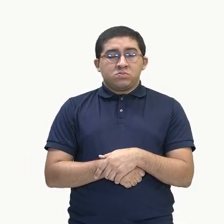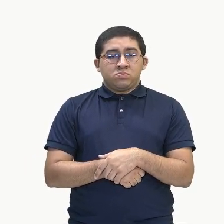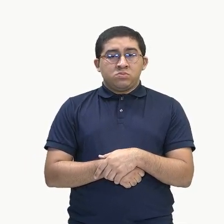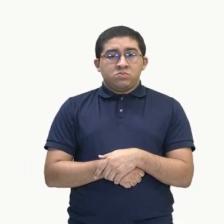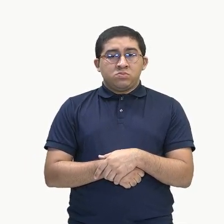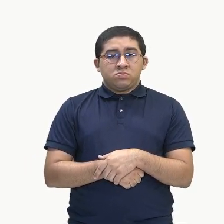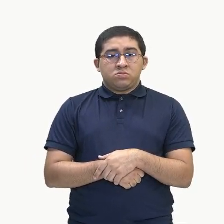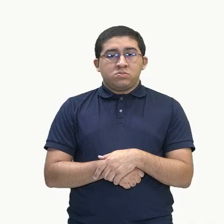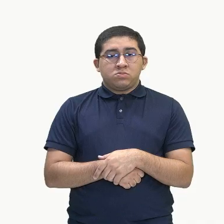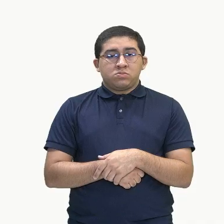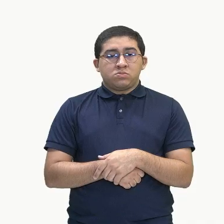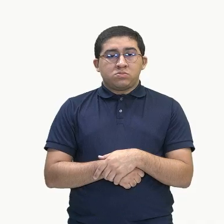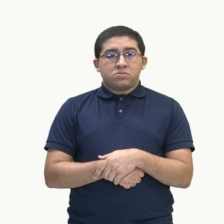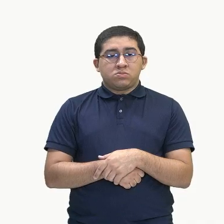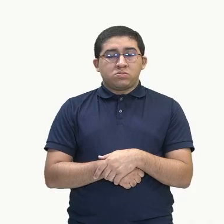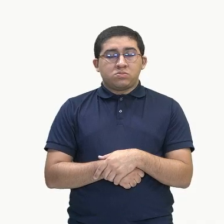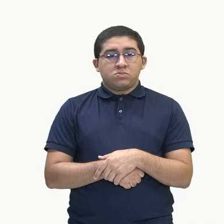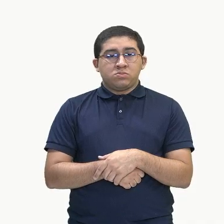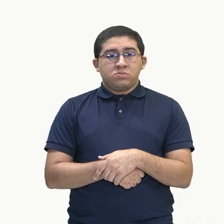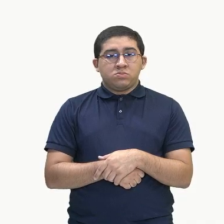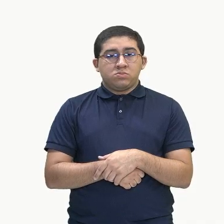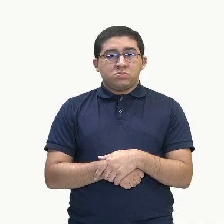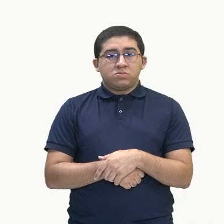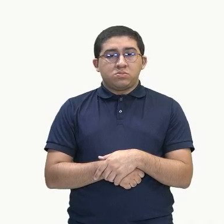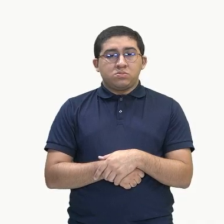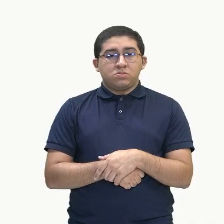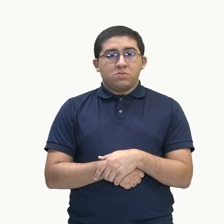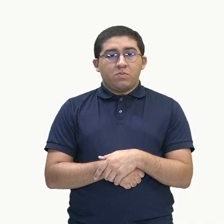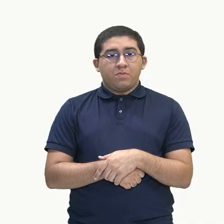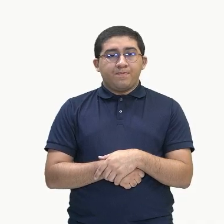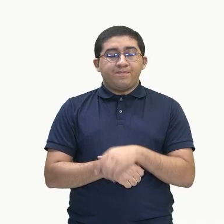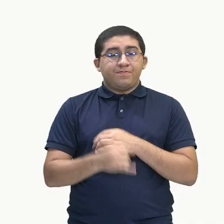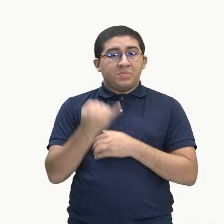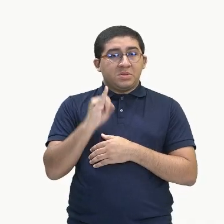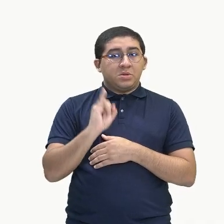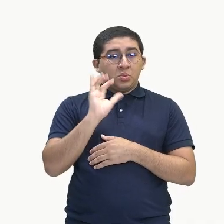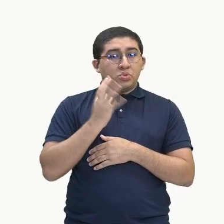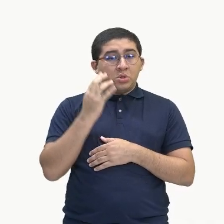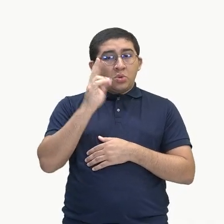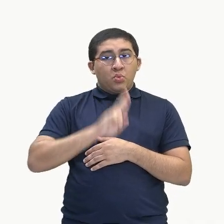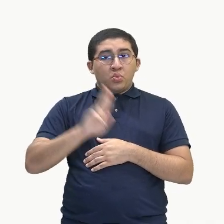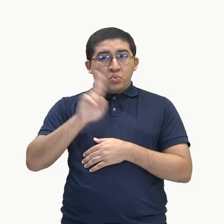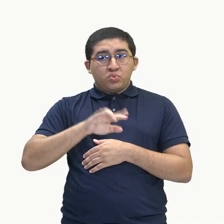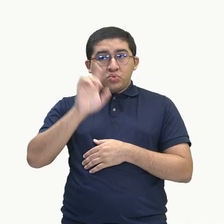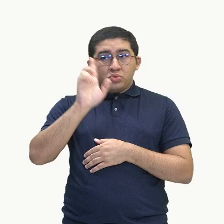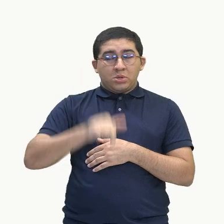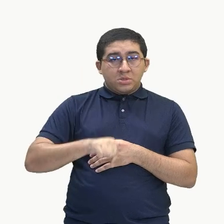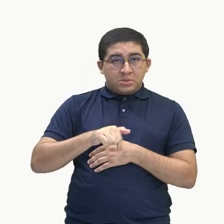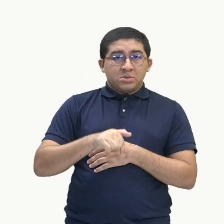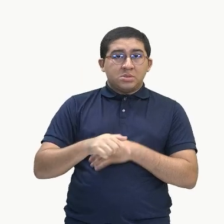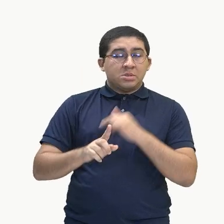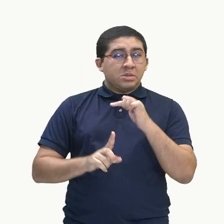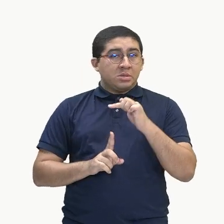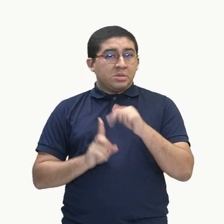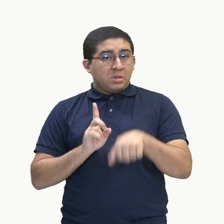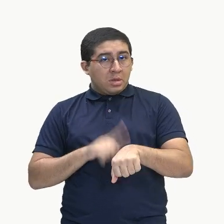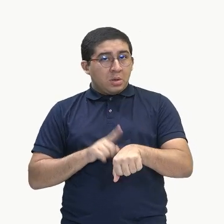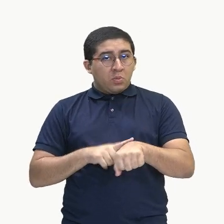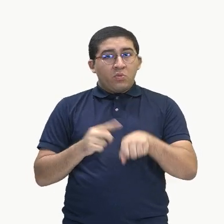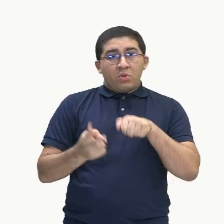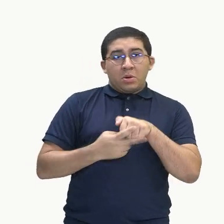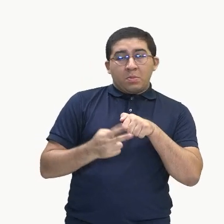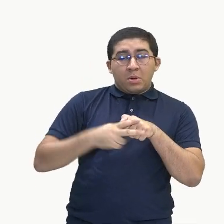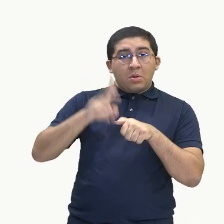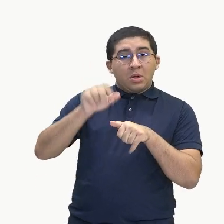quando ocorrer, tá? É o uso do gerúndio como sujeito. O que você vai fazer?